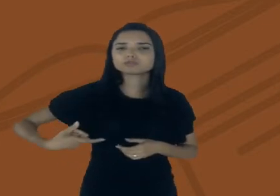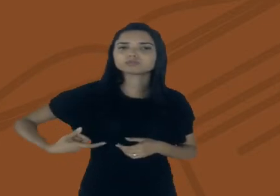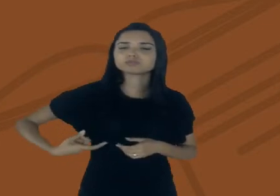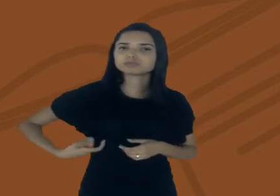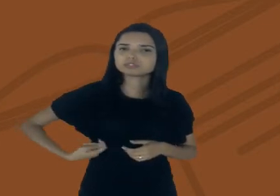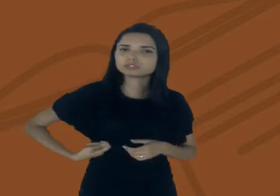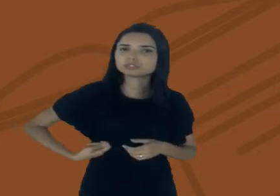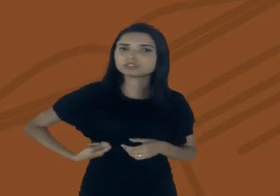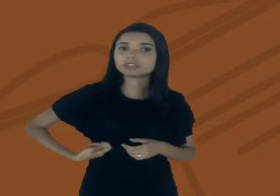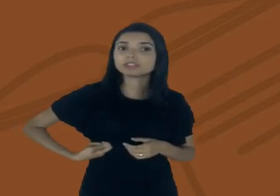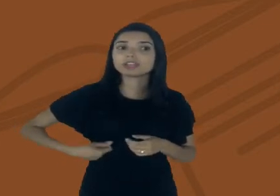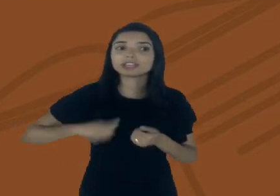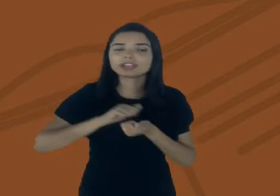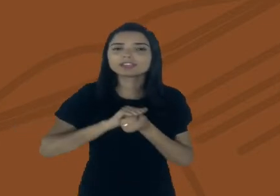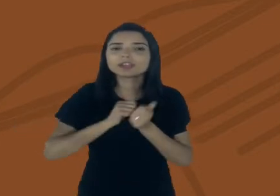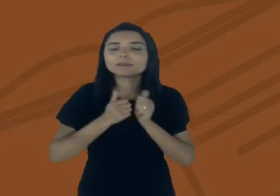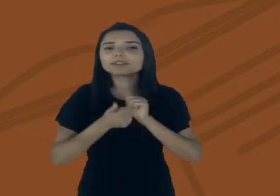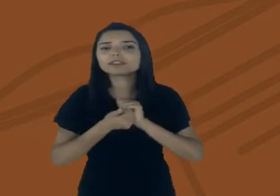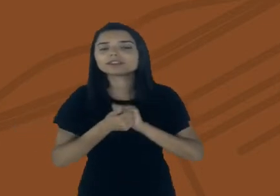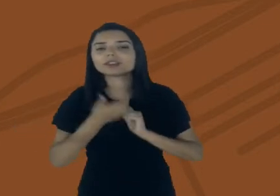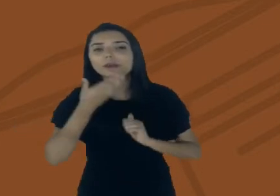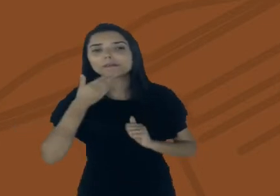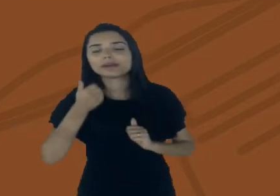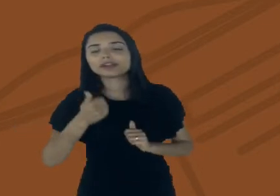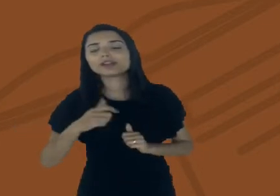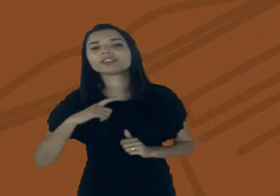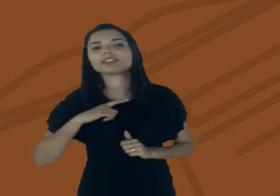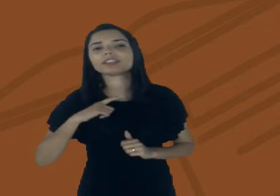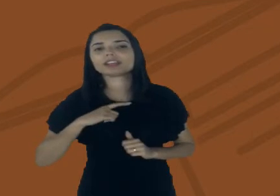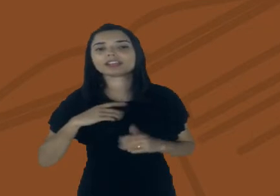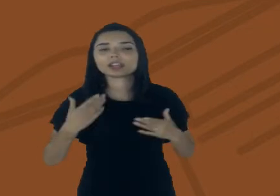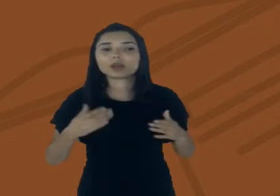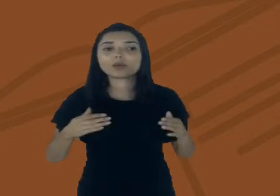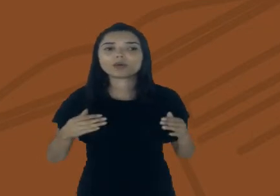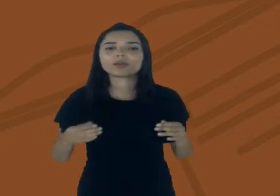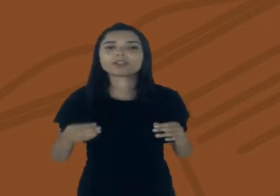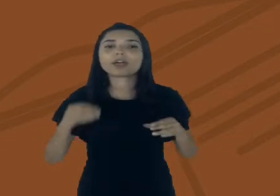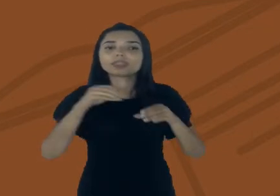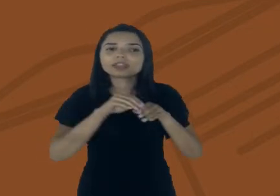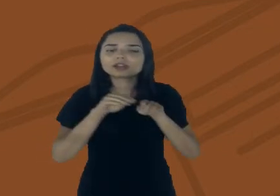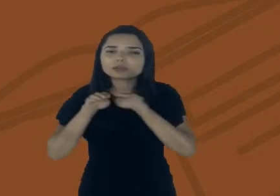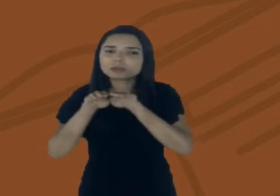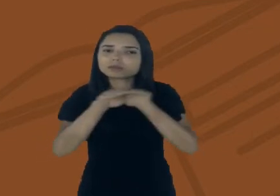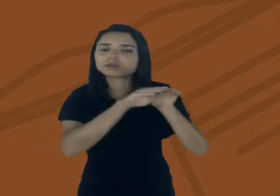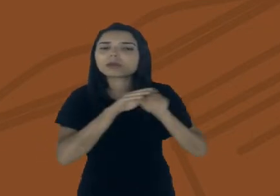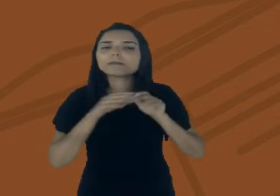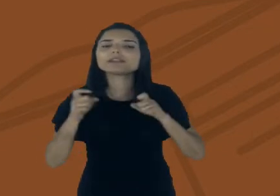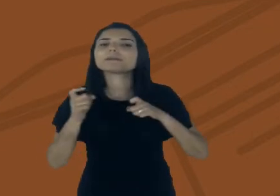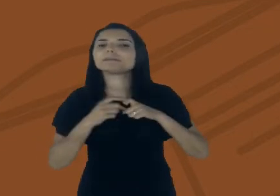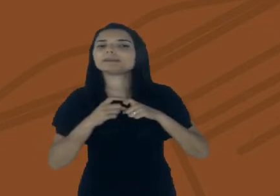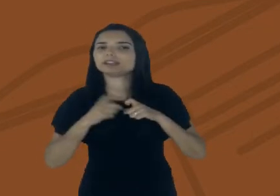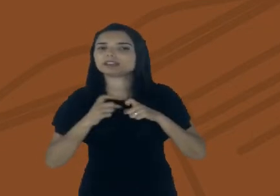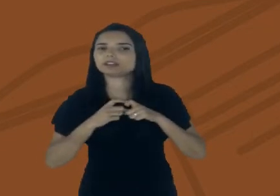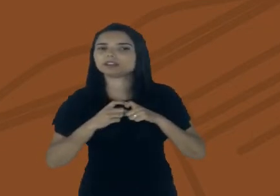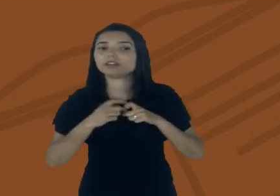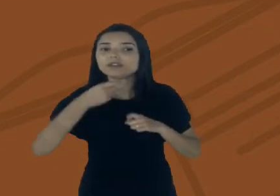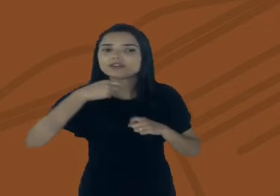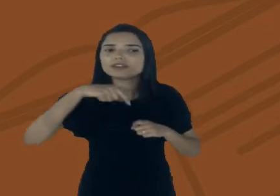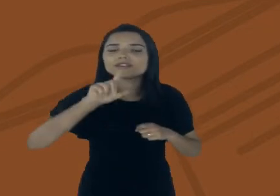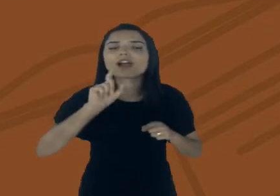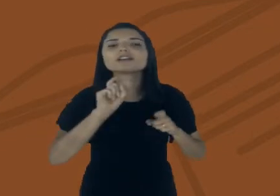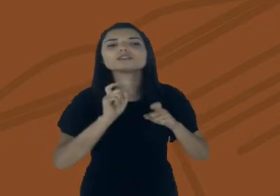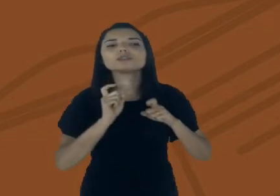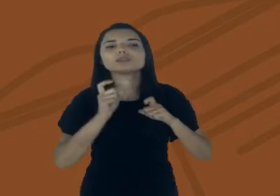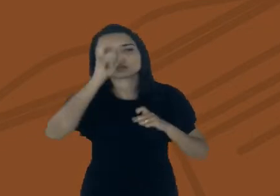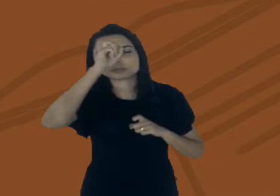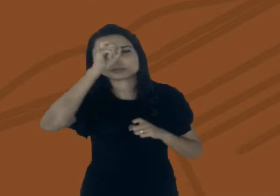você se adapta com mais facilidade. Isso aí é dentro dos padrões médicos, né? Você vai fazer a sua consulta, tudinho, e os médicos